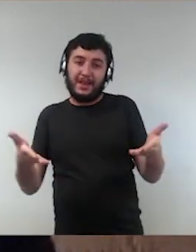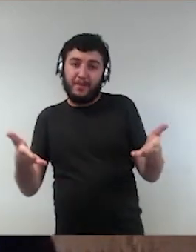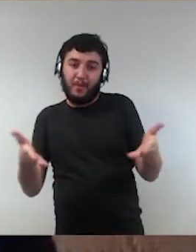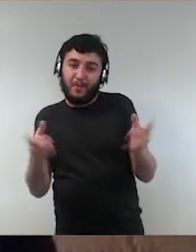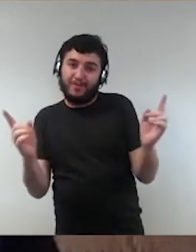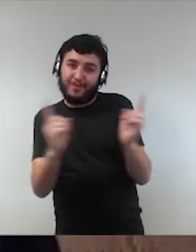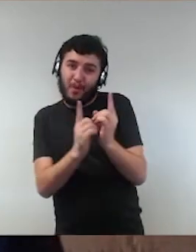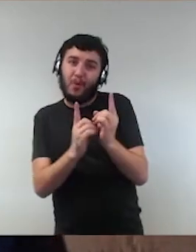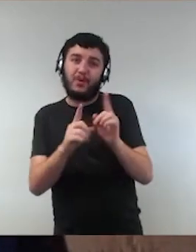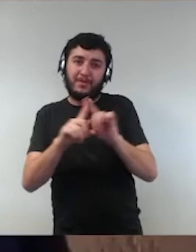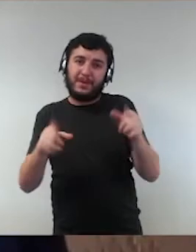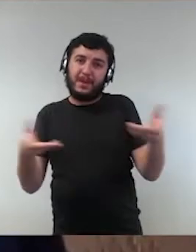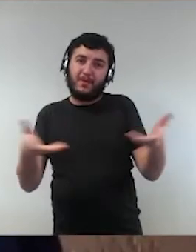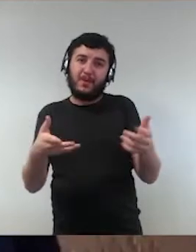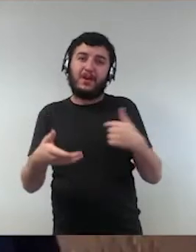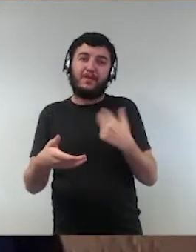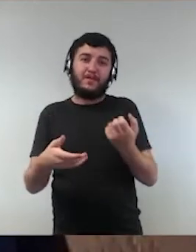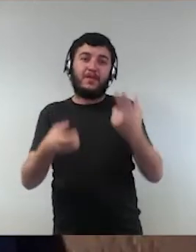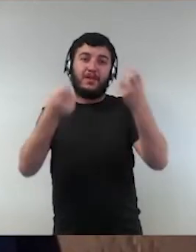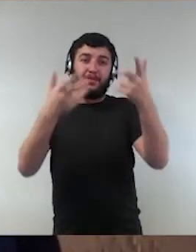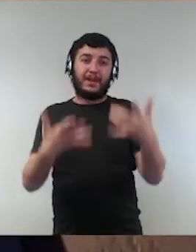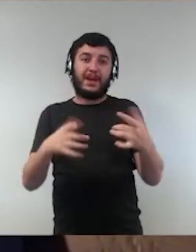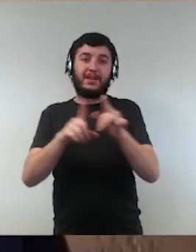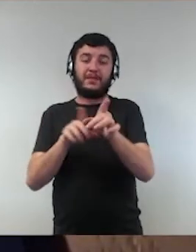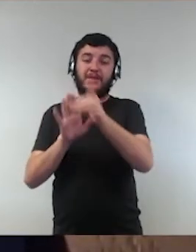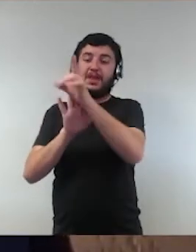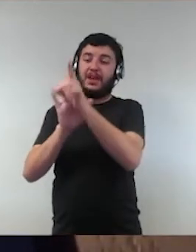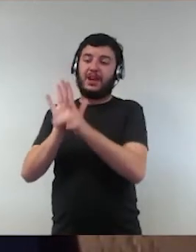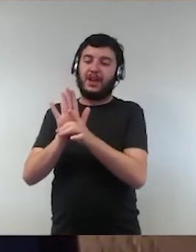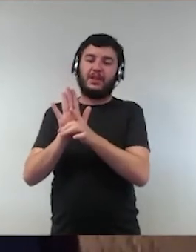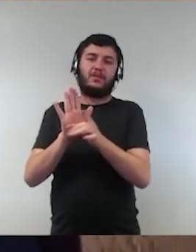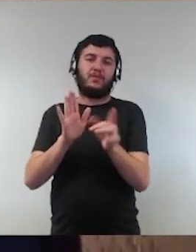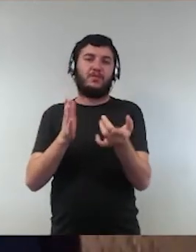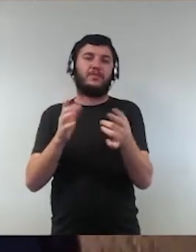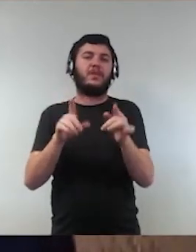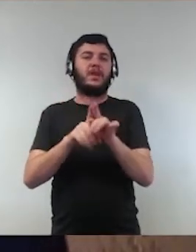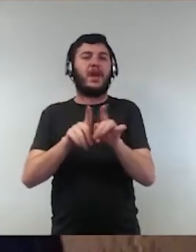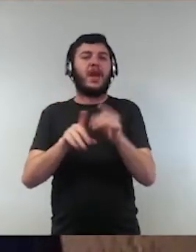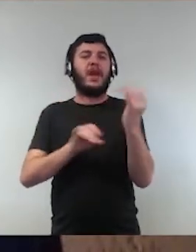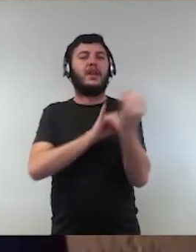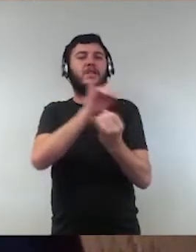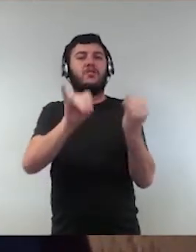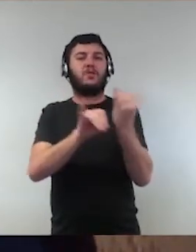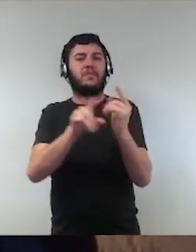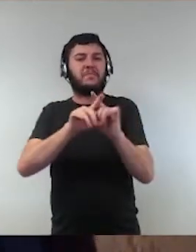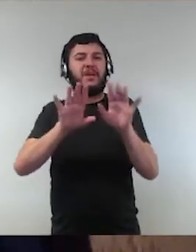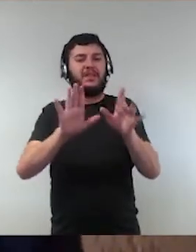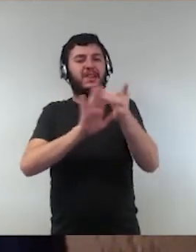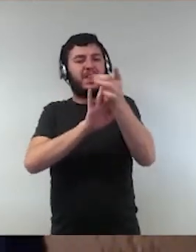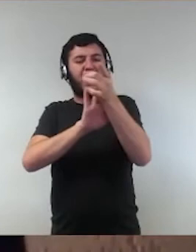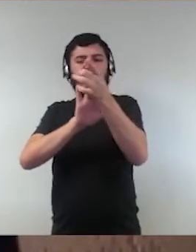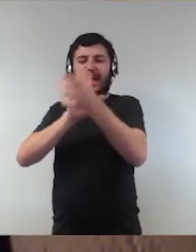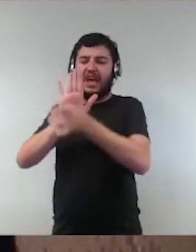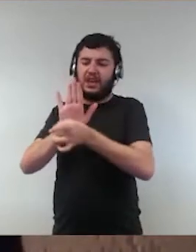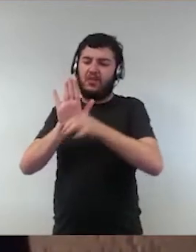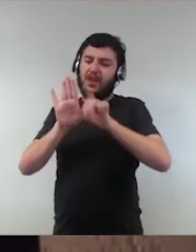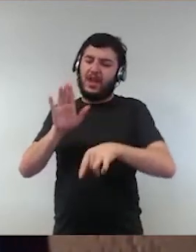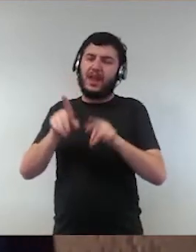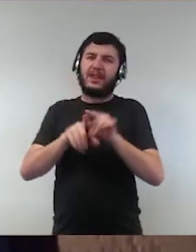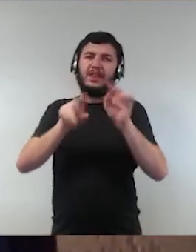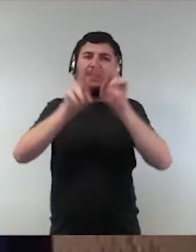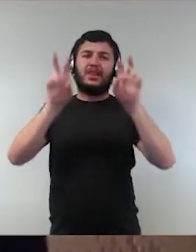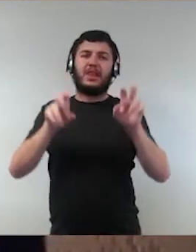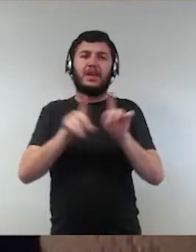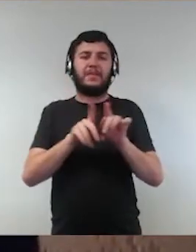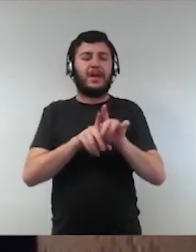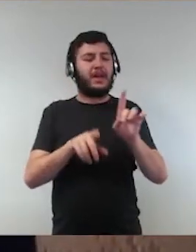decreto cujo nome de estudo, um decreto sobre o governo eletrônico. Não é um decreto sobre proteção de dados, mas o que ocorre